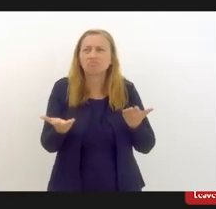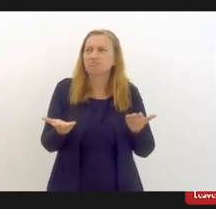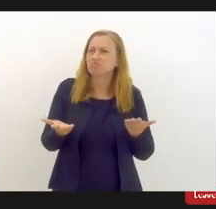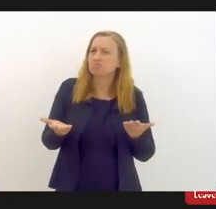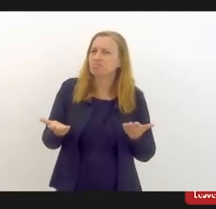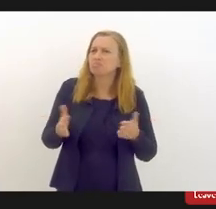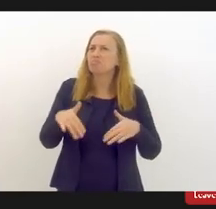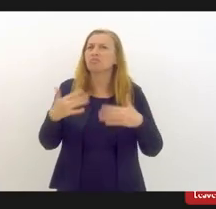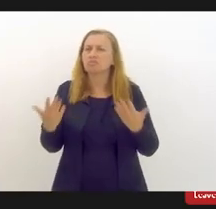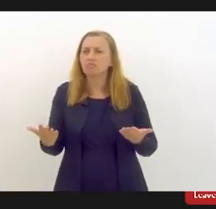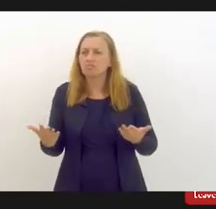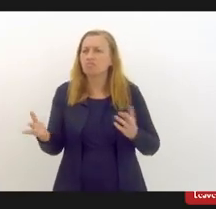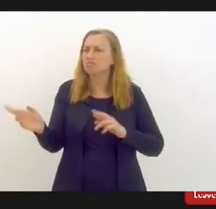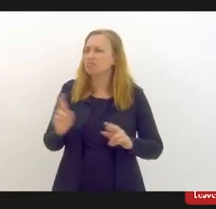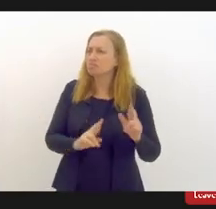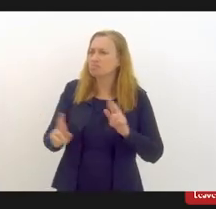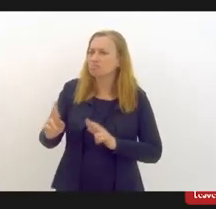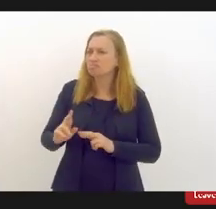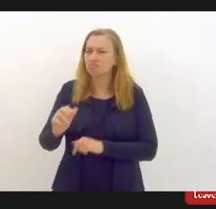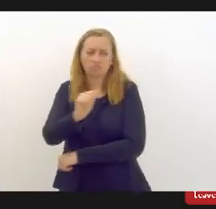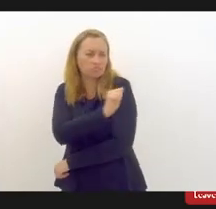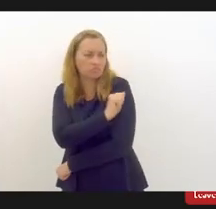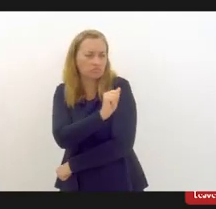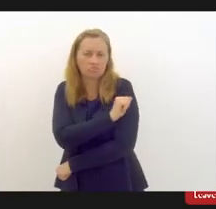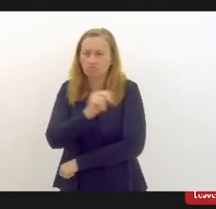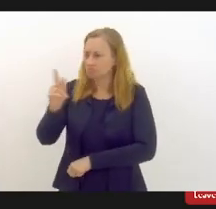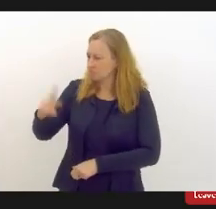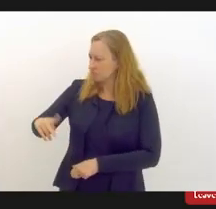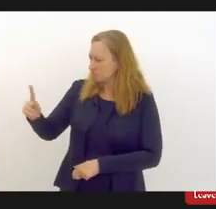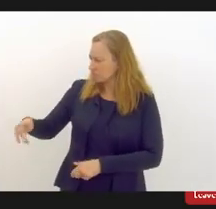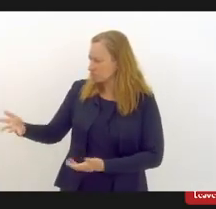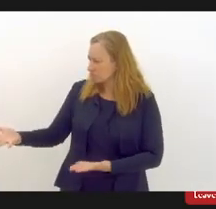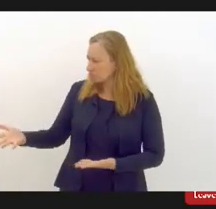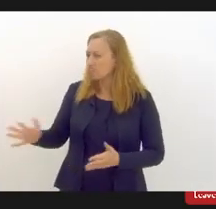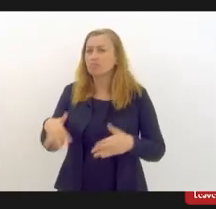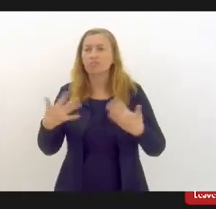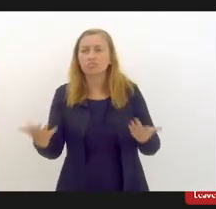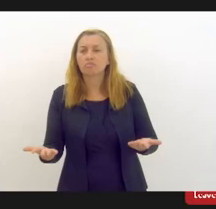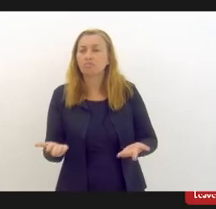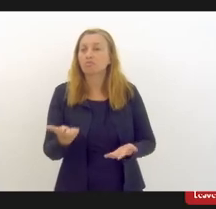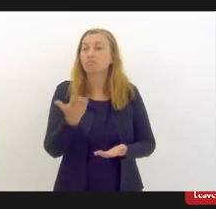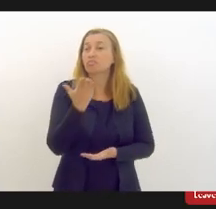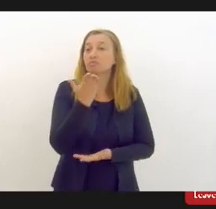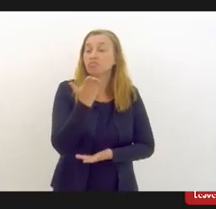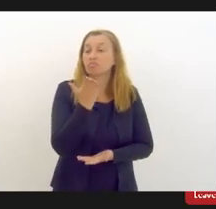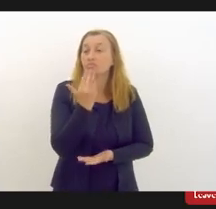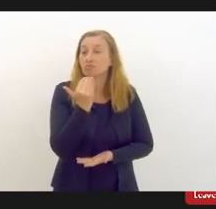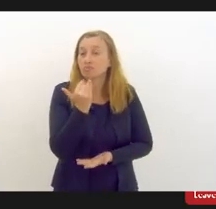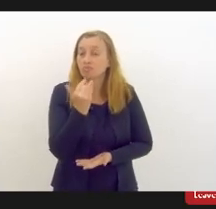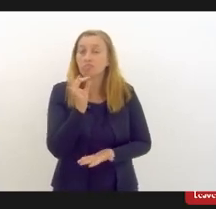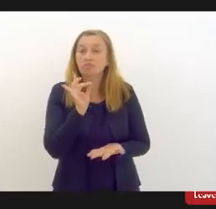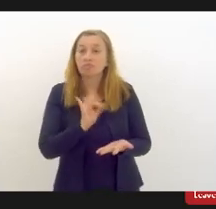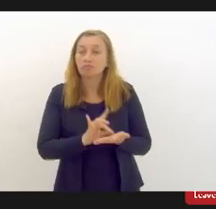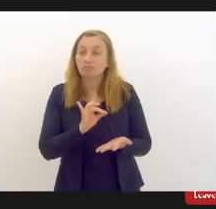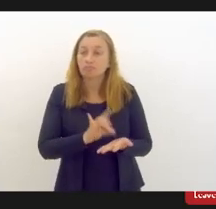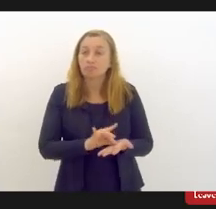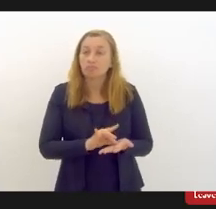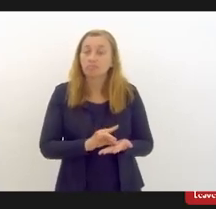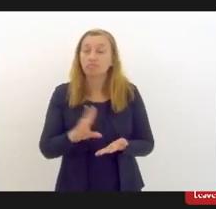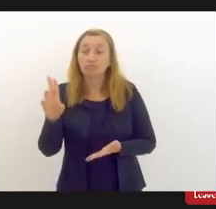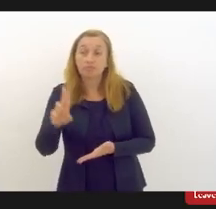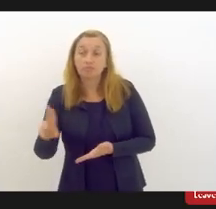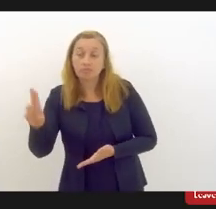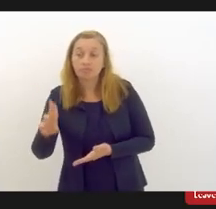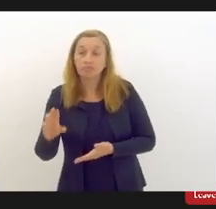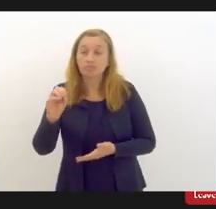e os professores? Quais foram os alimentos que realmente vão constar dessa horta? E